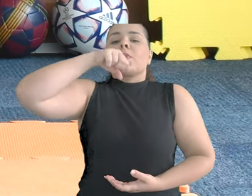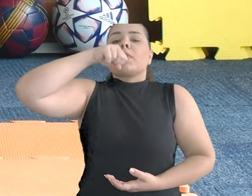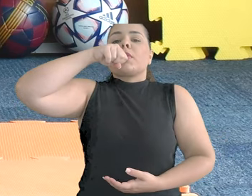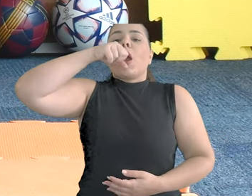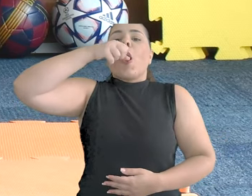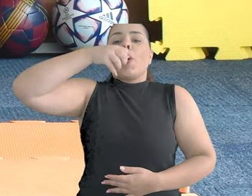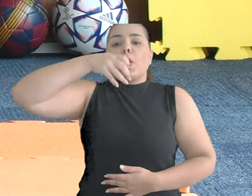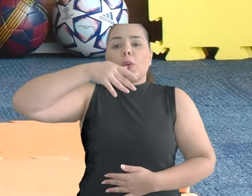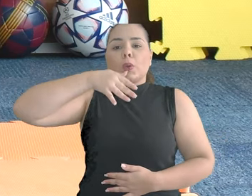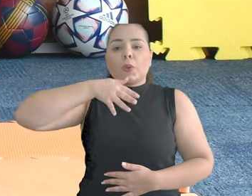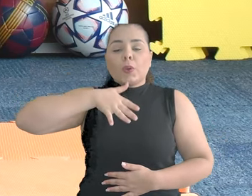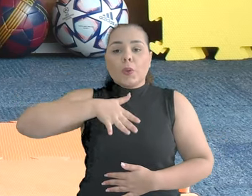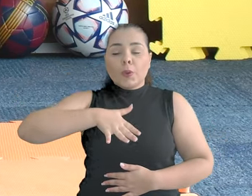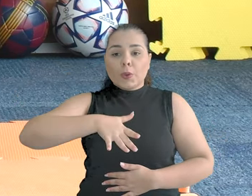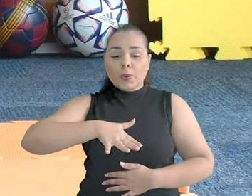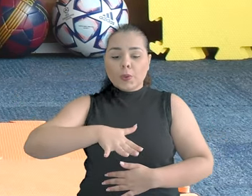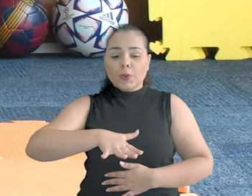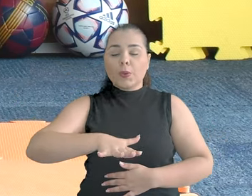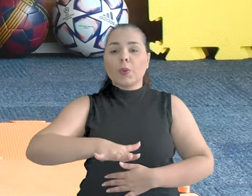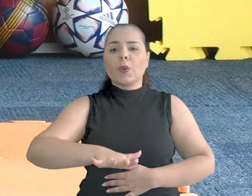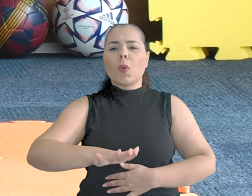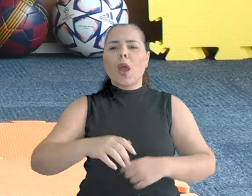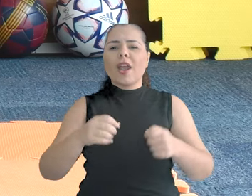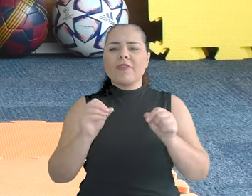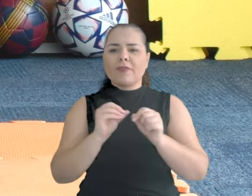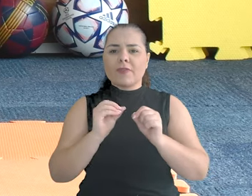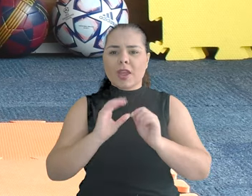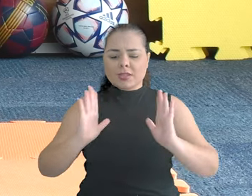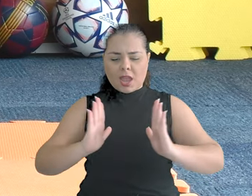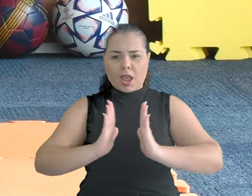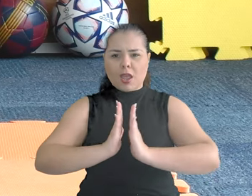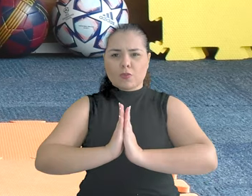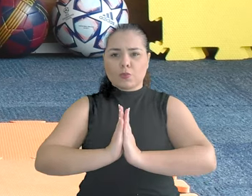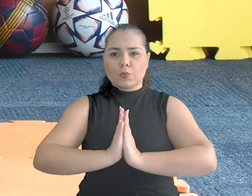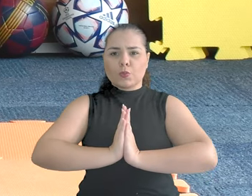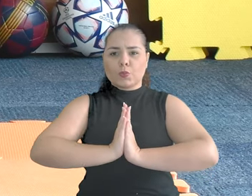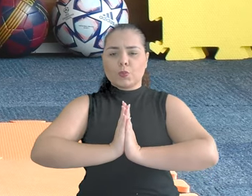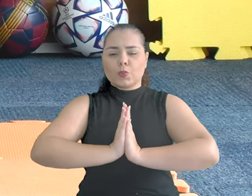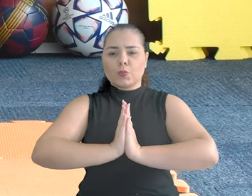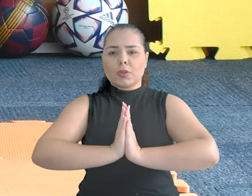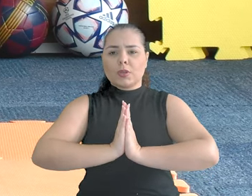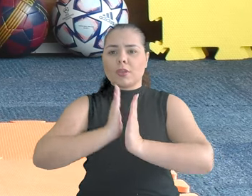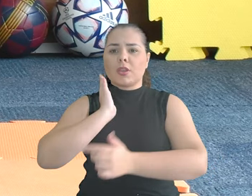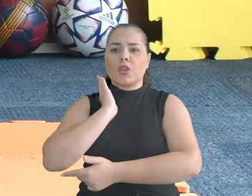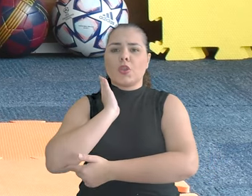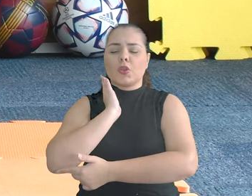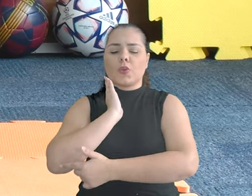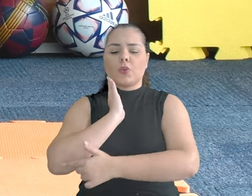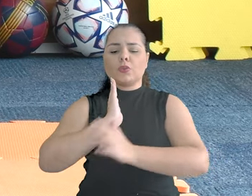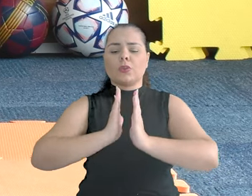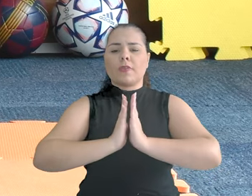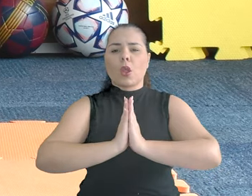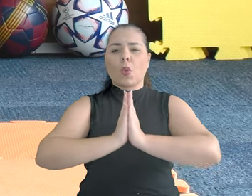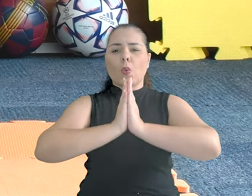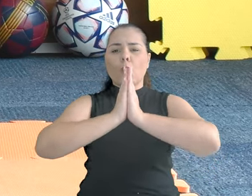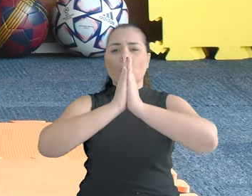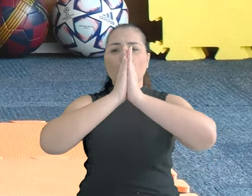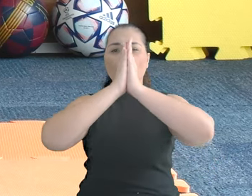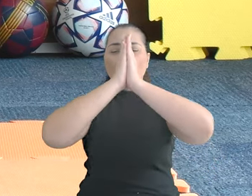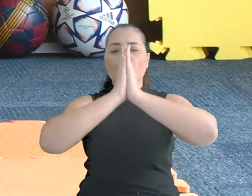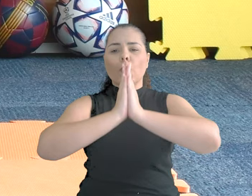Solta o ar, pressiona uma palma da mão contra a outra e põe o cotovelo para trás.